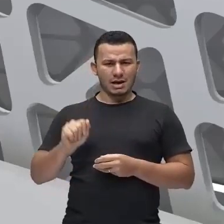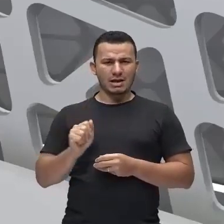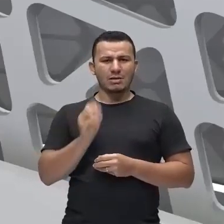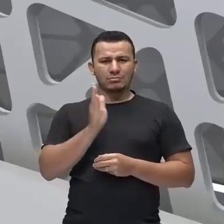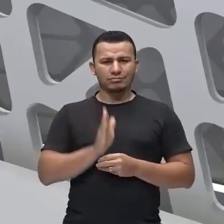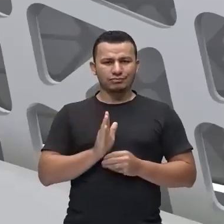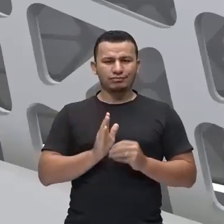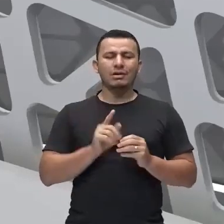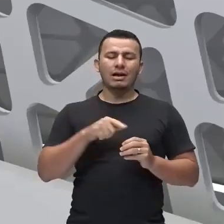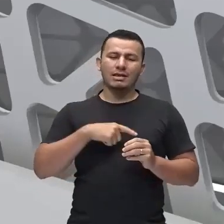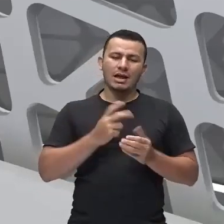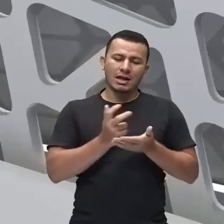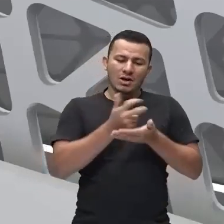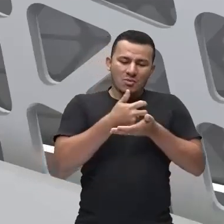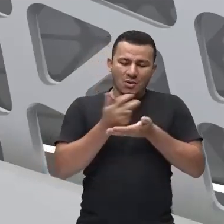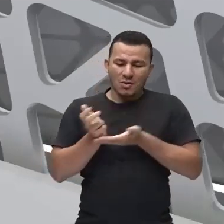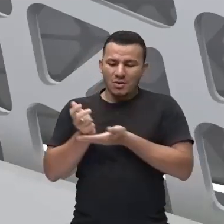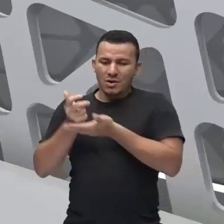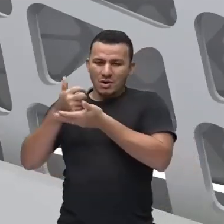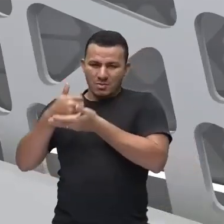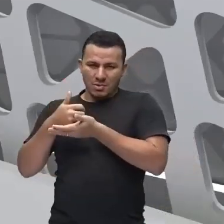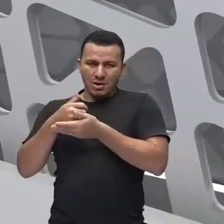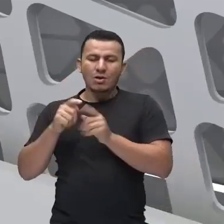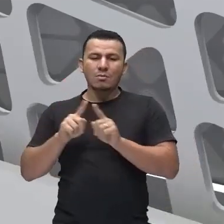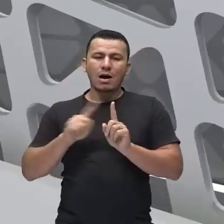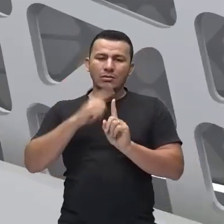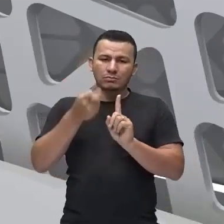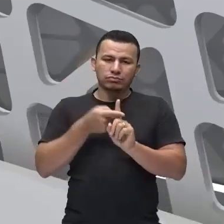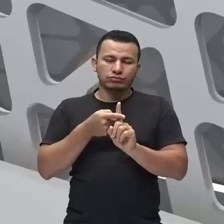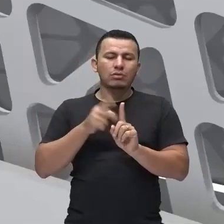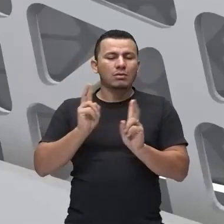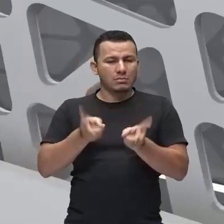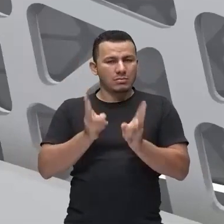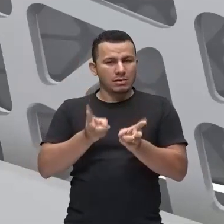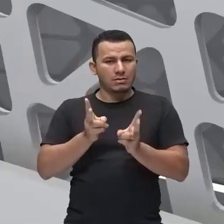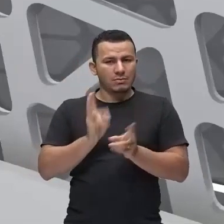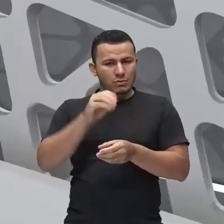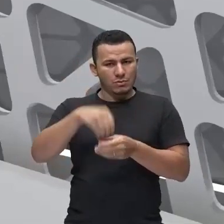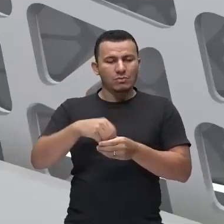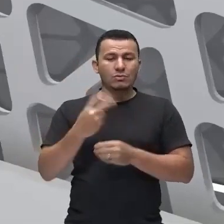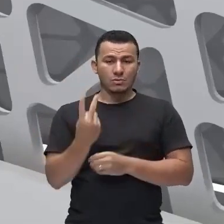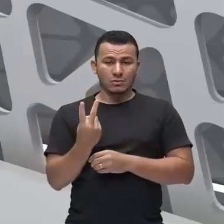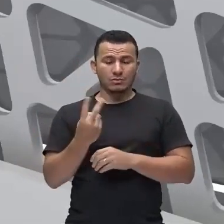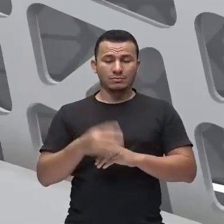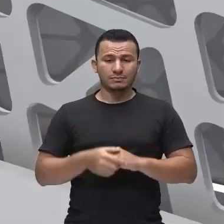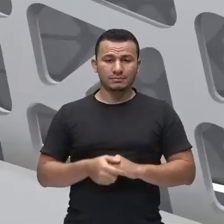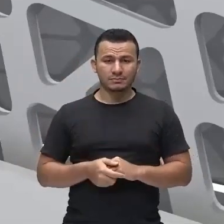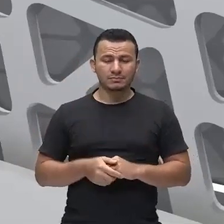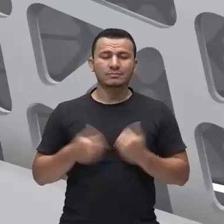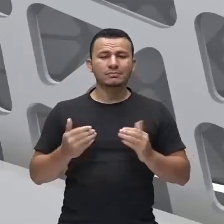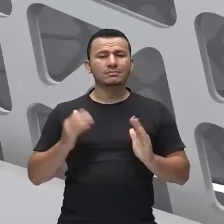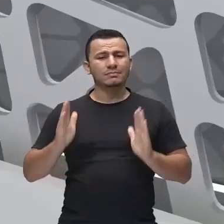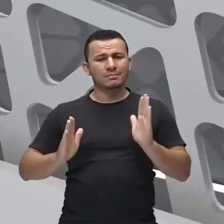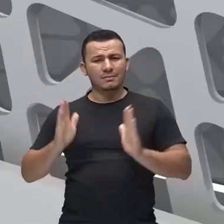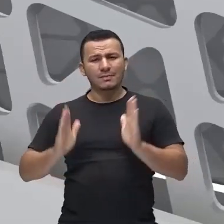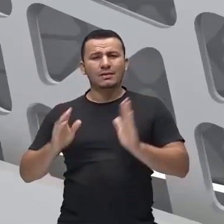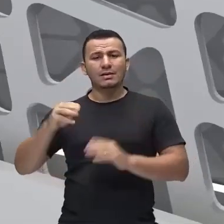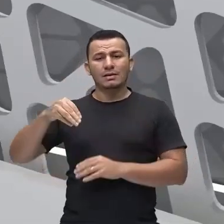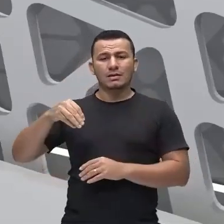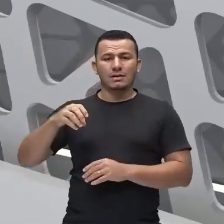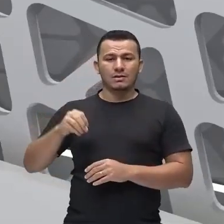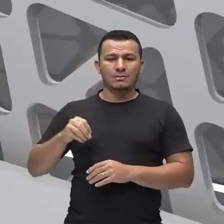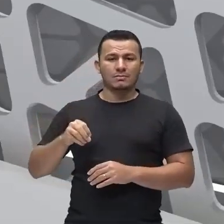dois indivíduos, só que são diferentes, mas na mesma gestação, tá bom? Então, essa fase de mórula e